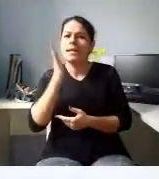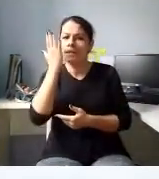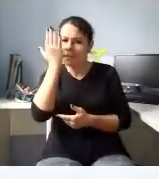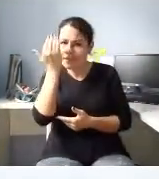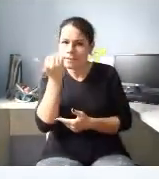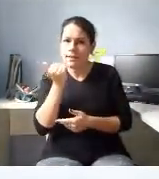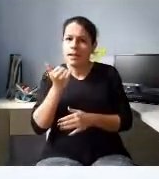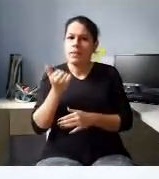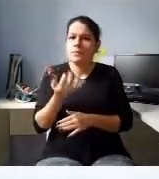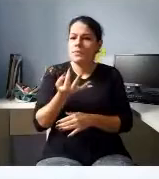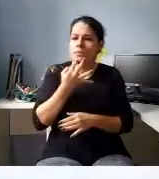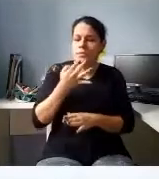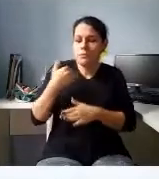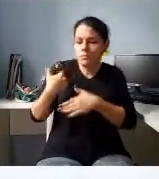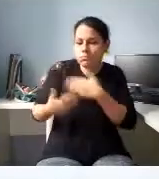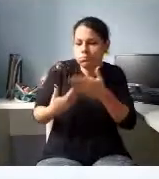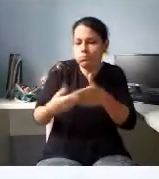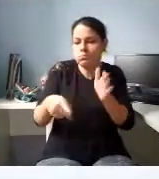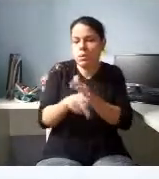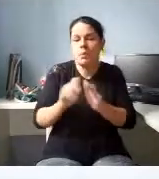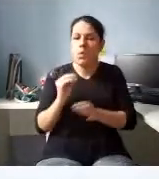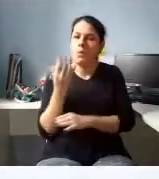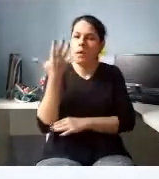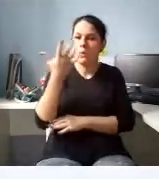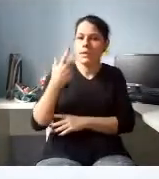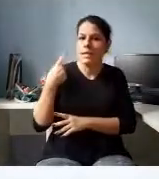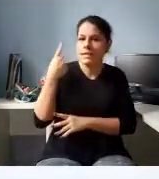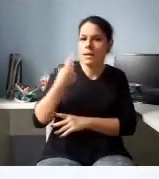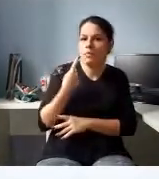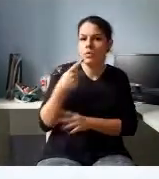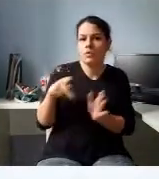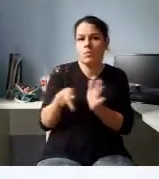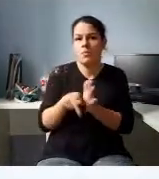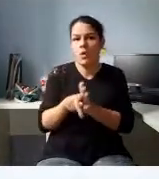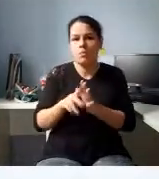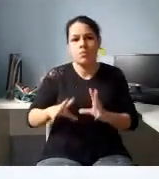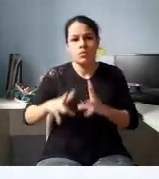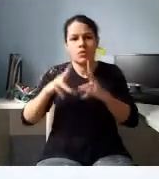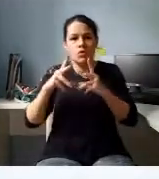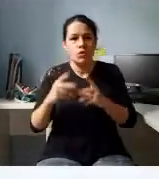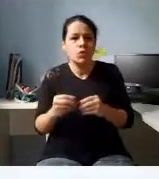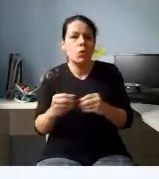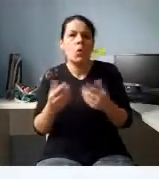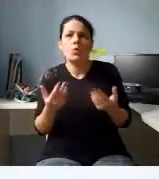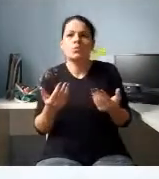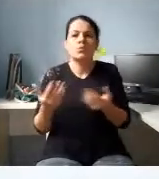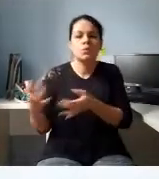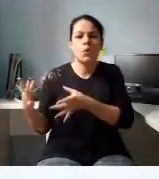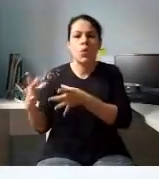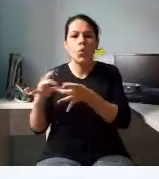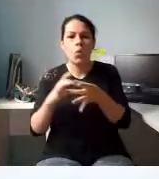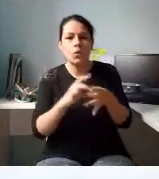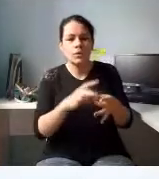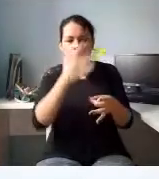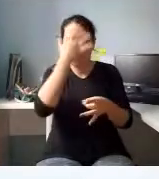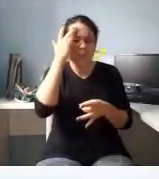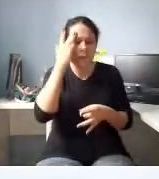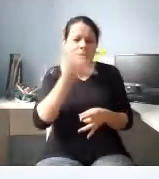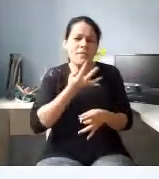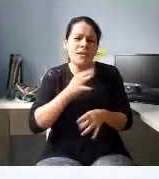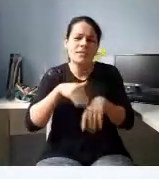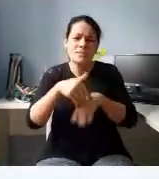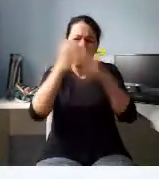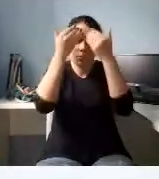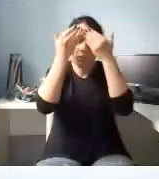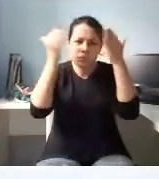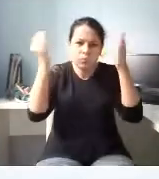trâmite político, ou conhecem do trâmite político, não diria só dos bastidores, mas tenha um pouquinho mais de atenção